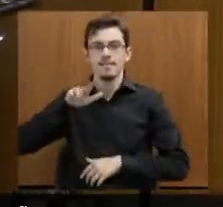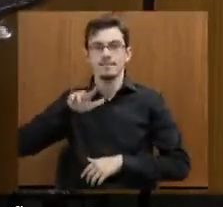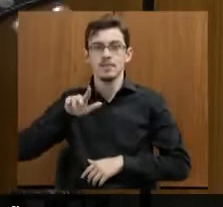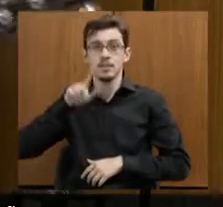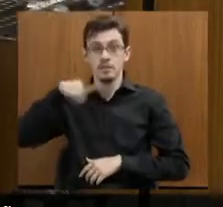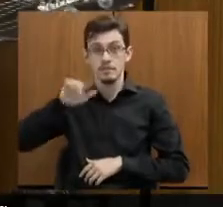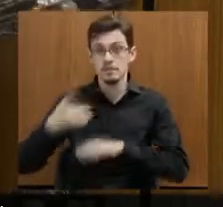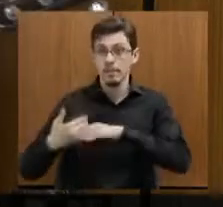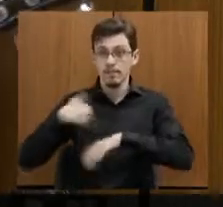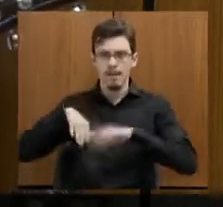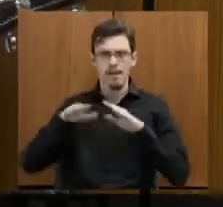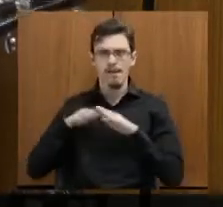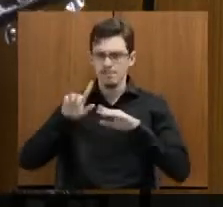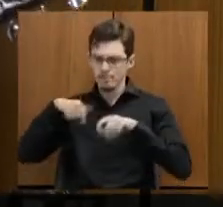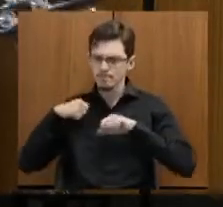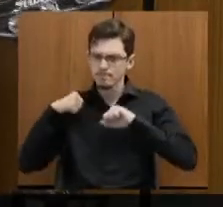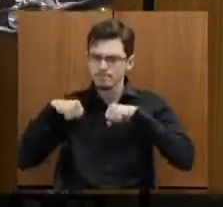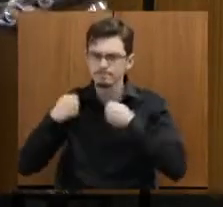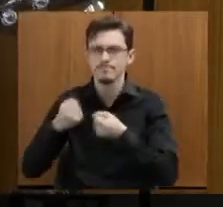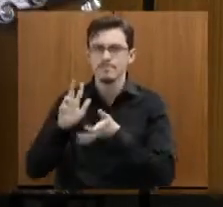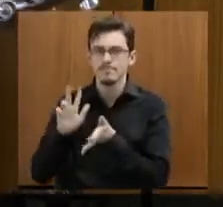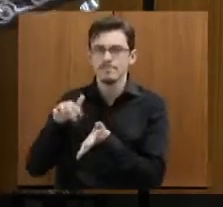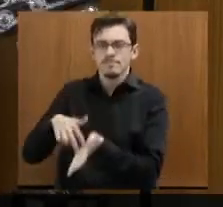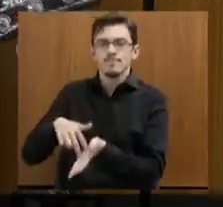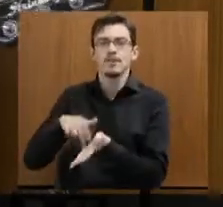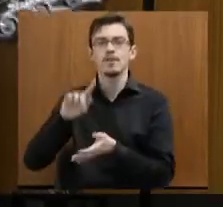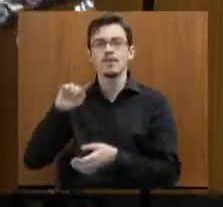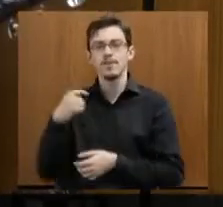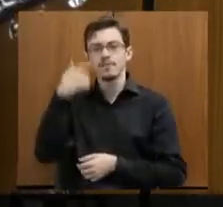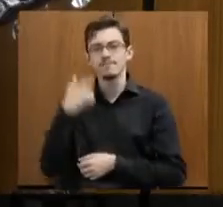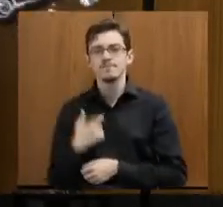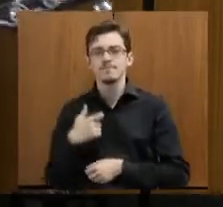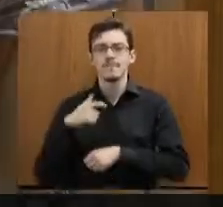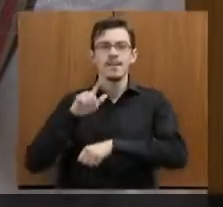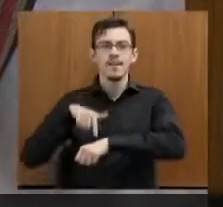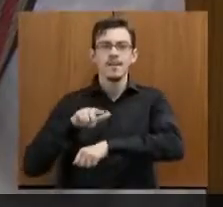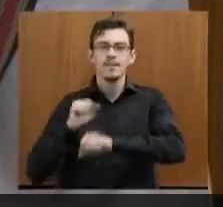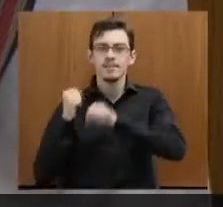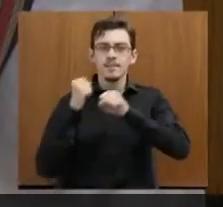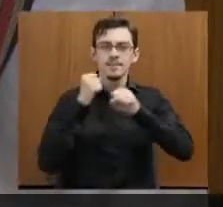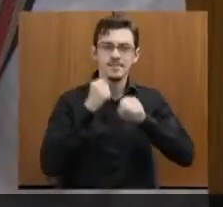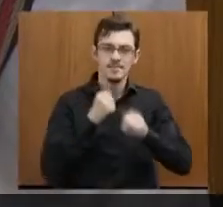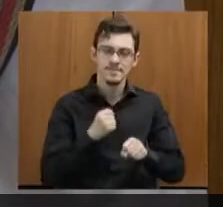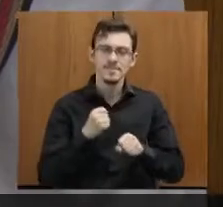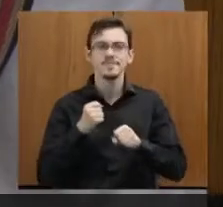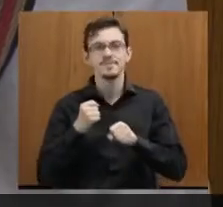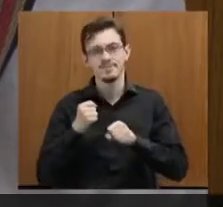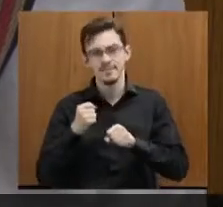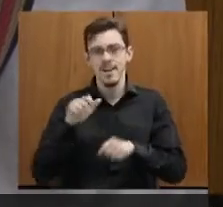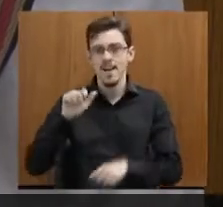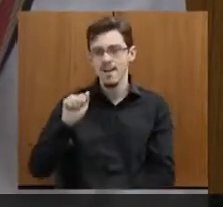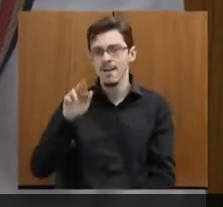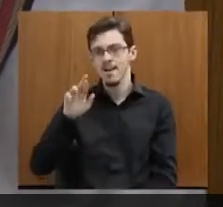batize nosso terreiro tomar nós somos quilombola Formigueiro